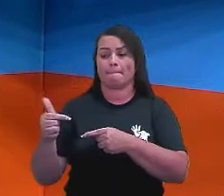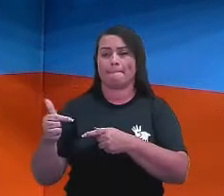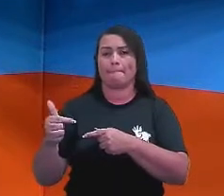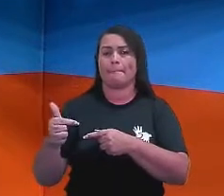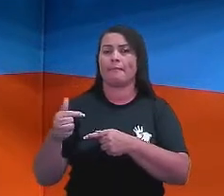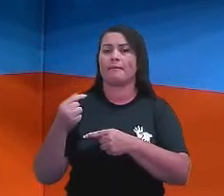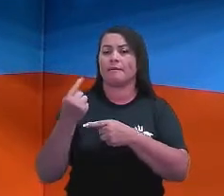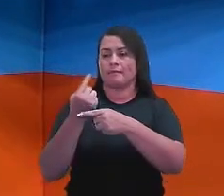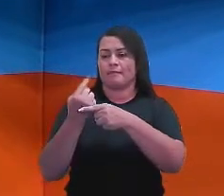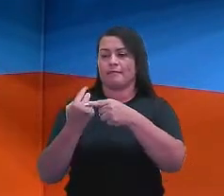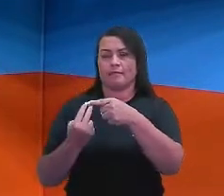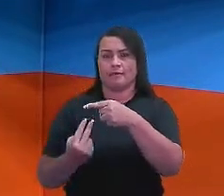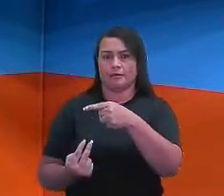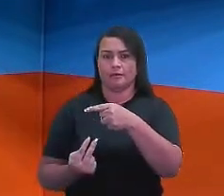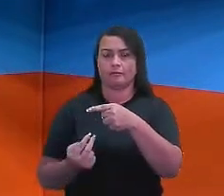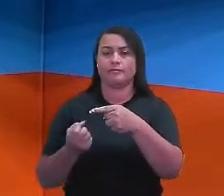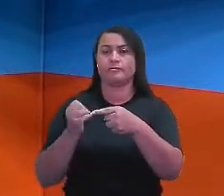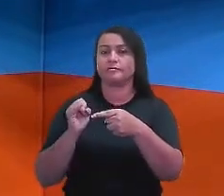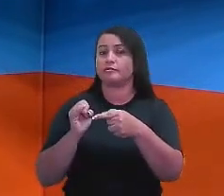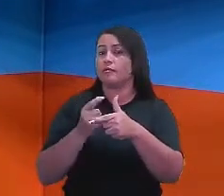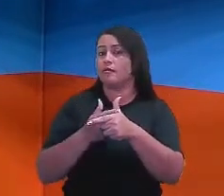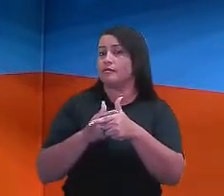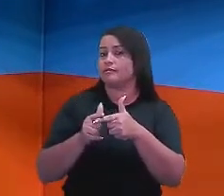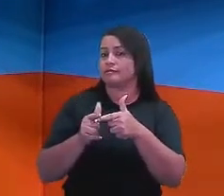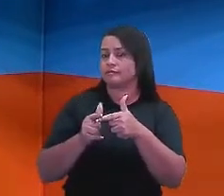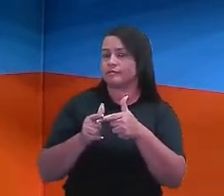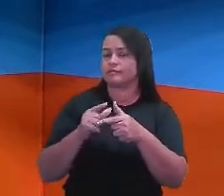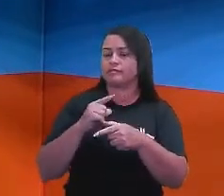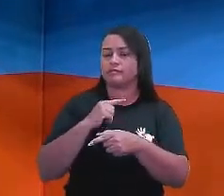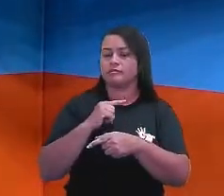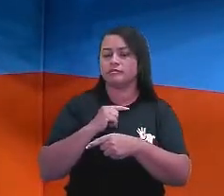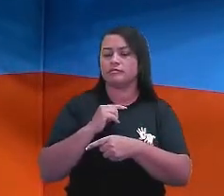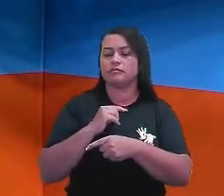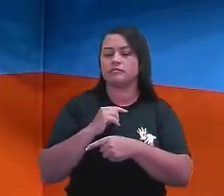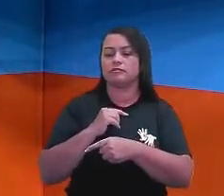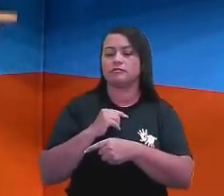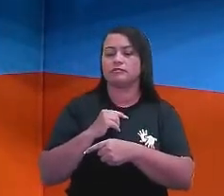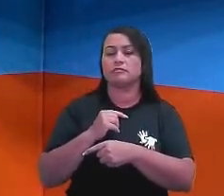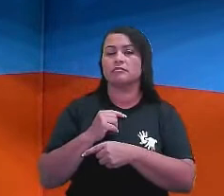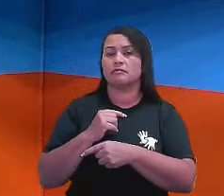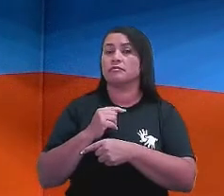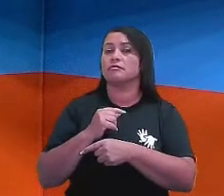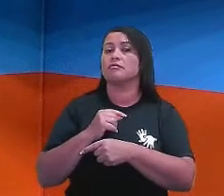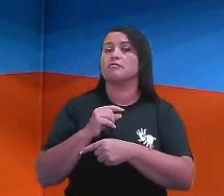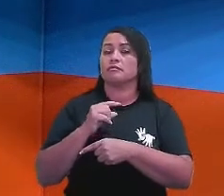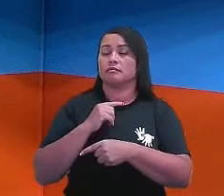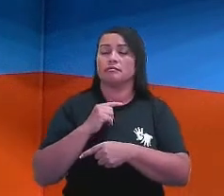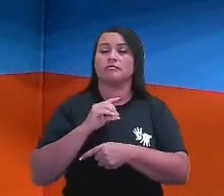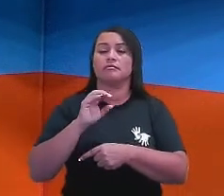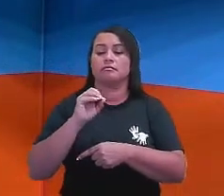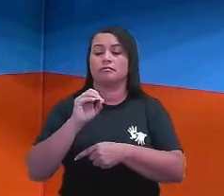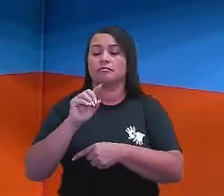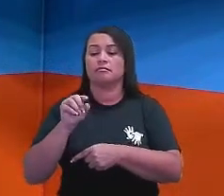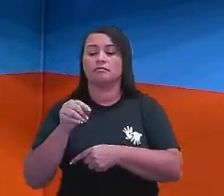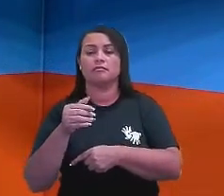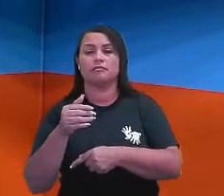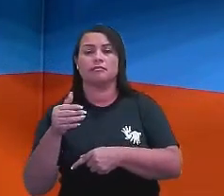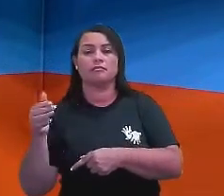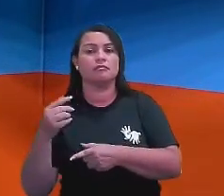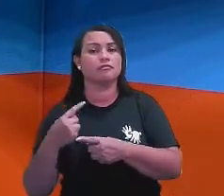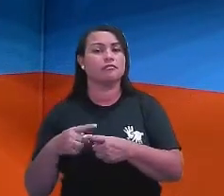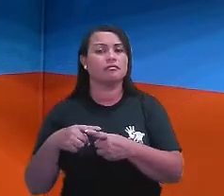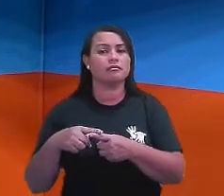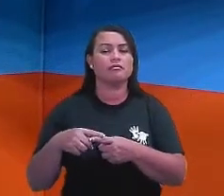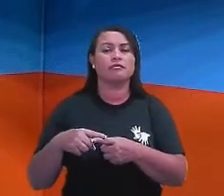aí 1/2, se eu for dividir, vai dar um número decimal. Porque lembram lá daquela ideia de